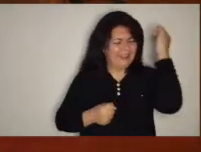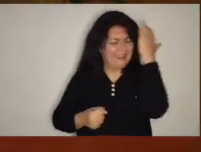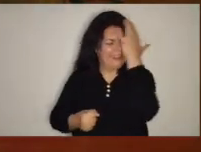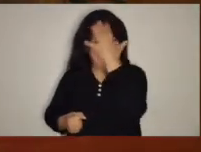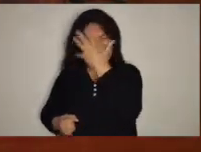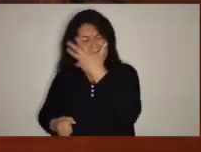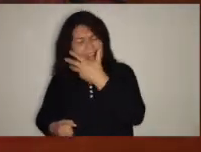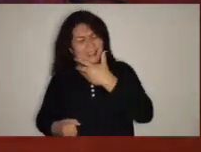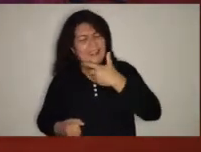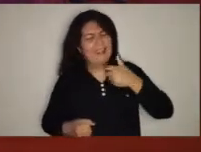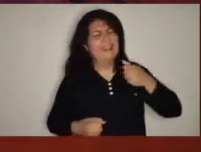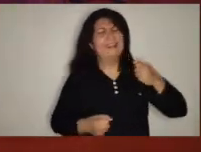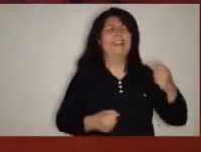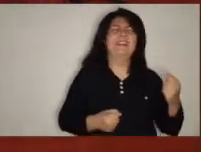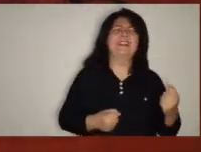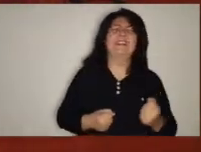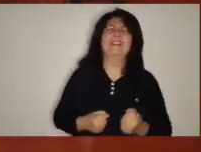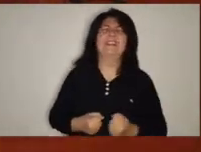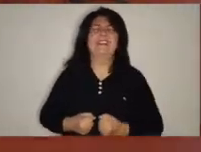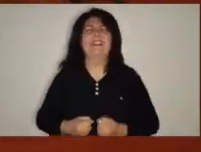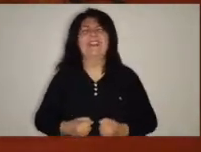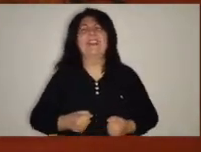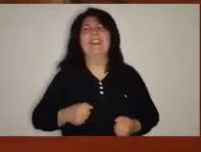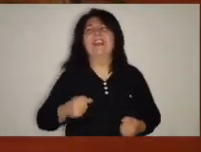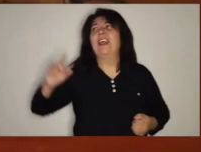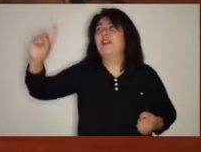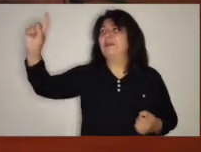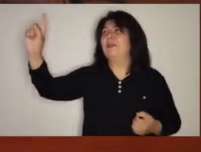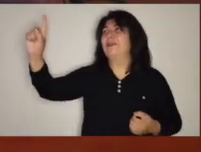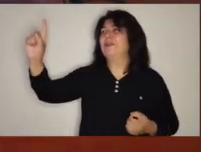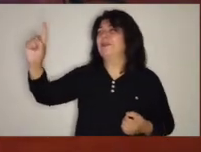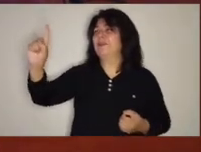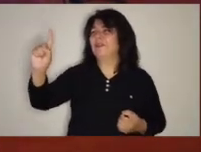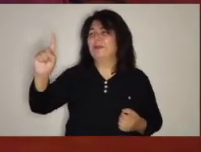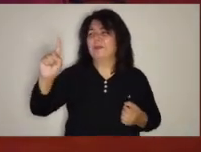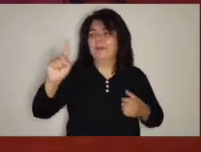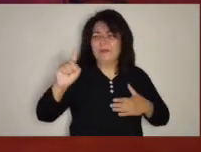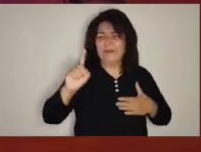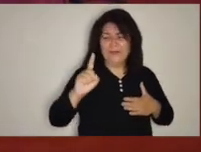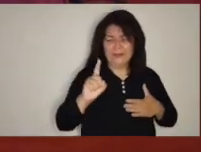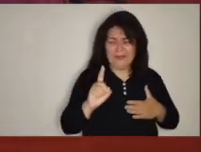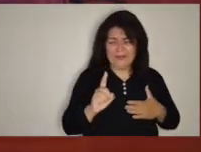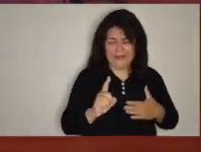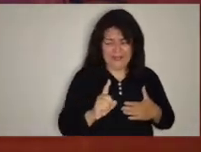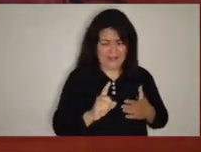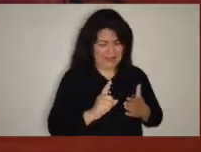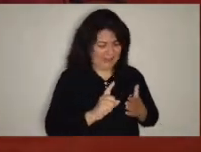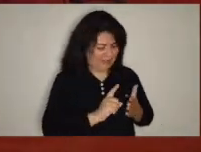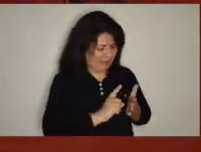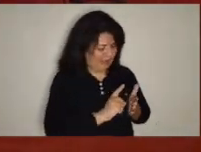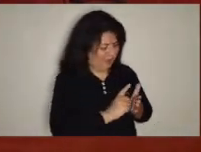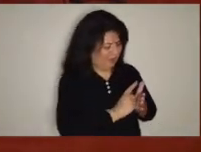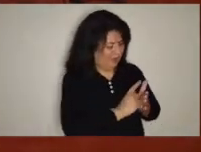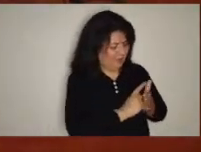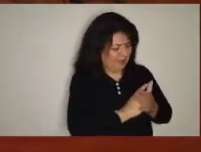lindo assim, que era lindo. Meu